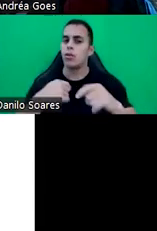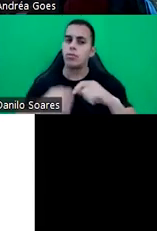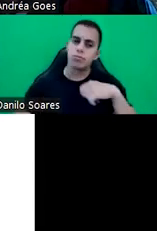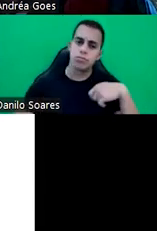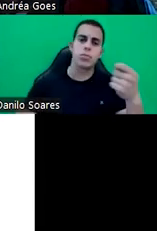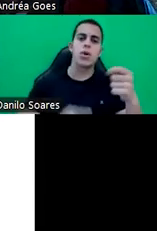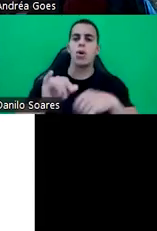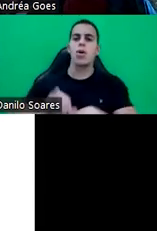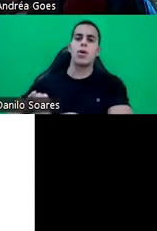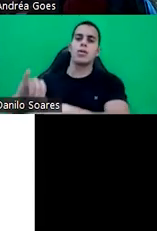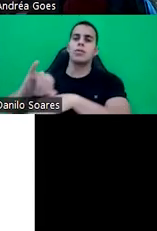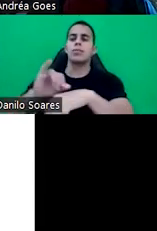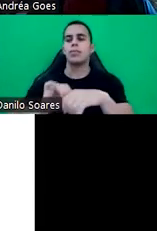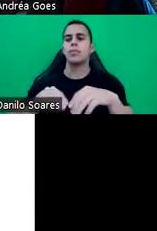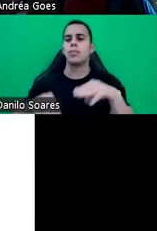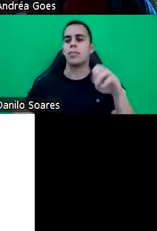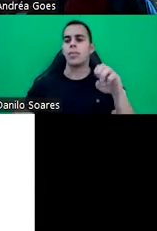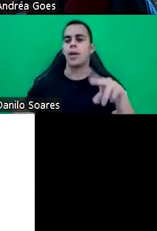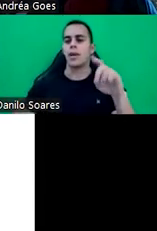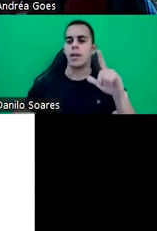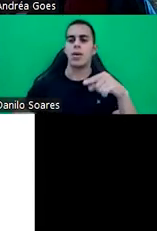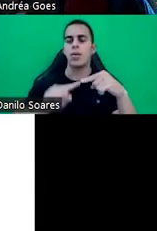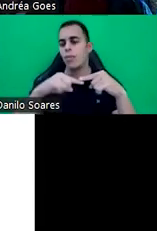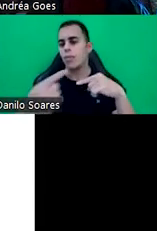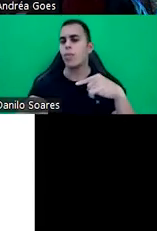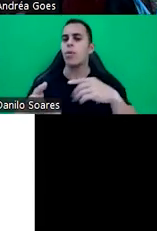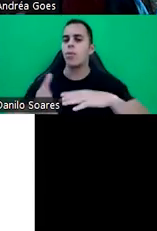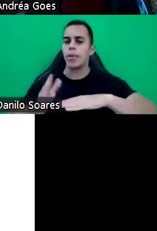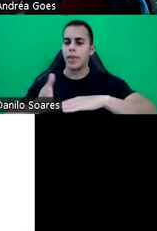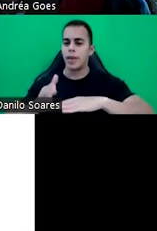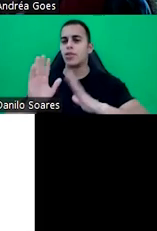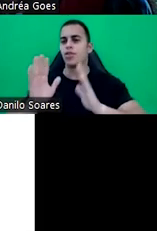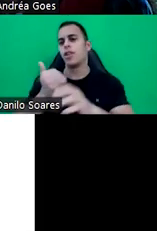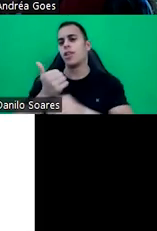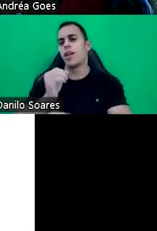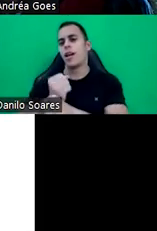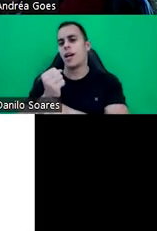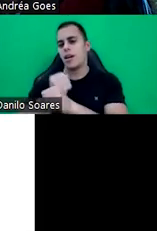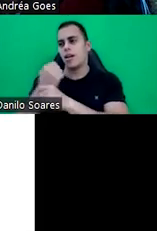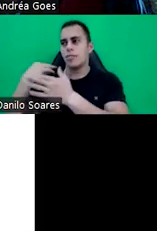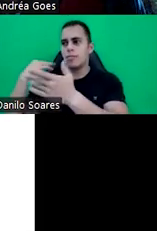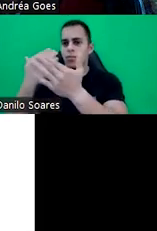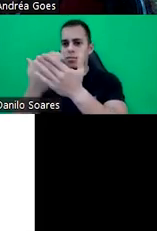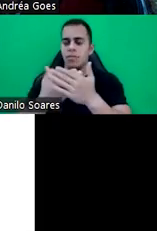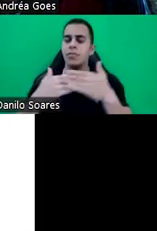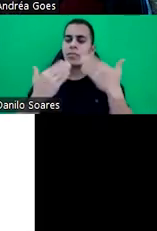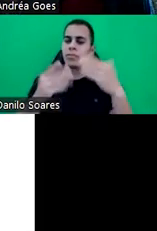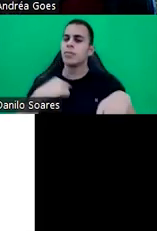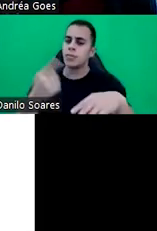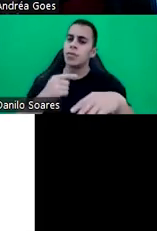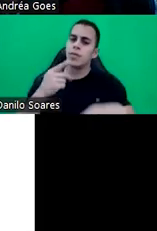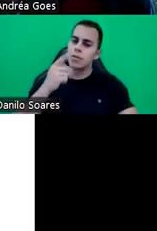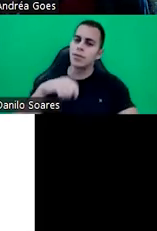a exposição de Mendel à pós-modernidade, que já faz 10 anos disso, Então, a gente diz que a exposição se chama de